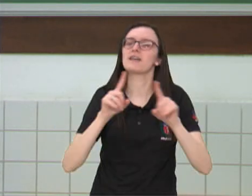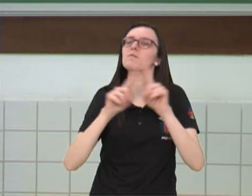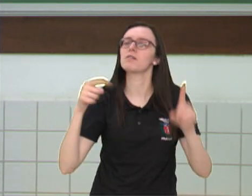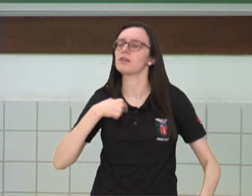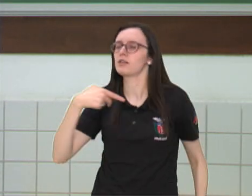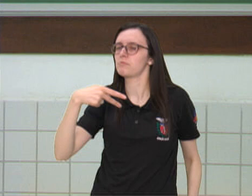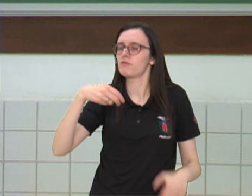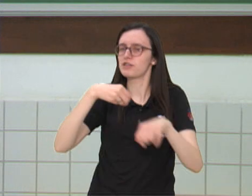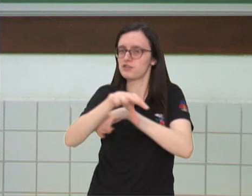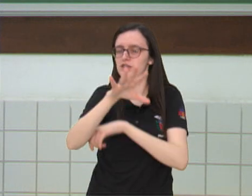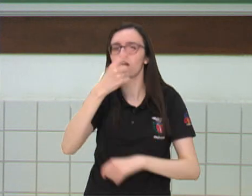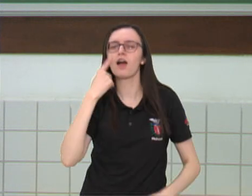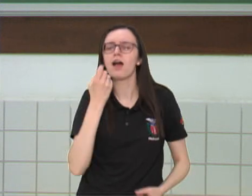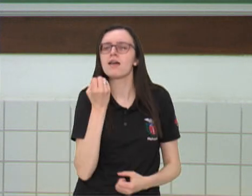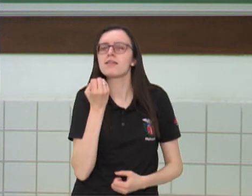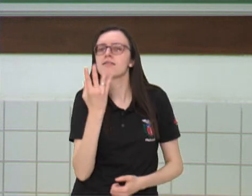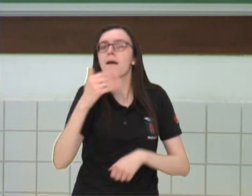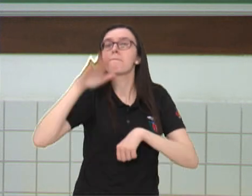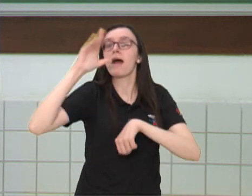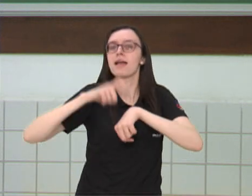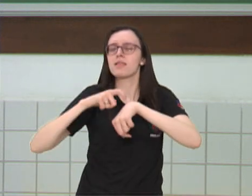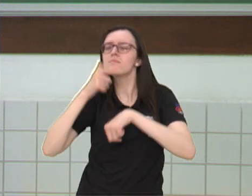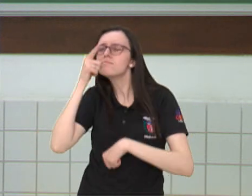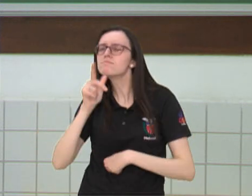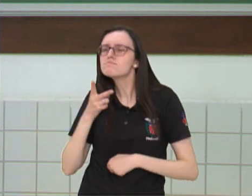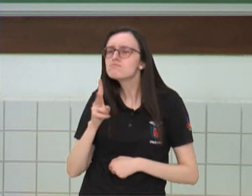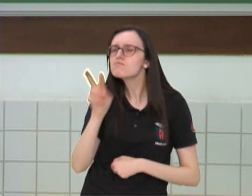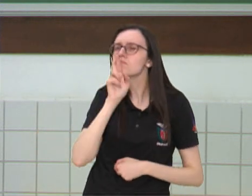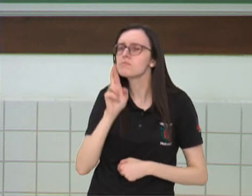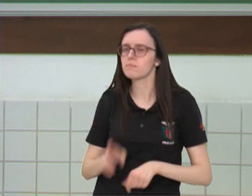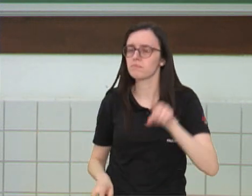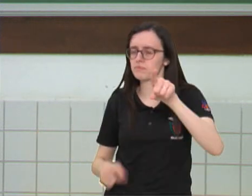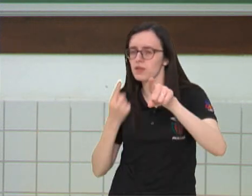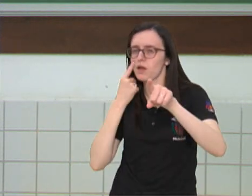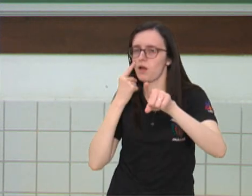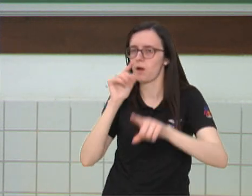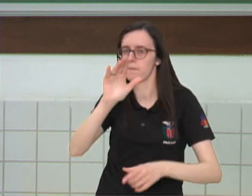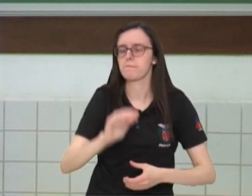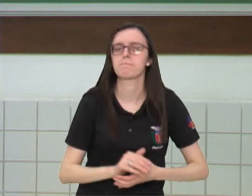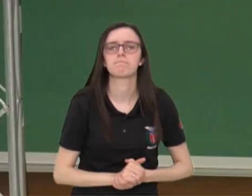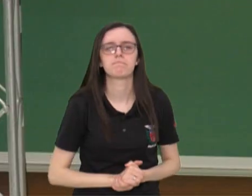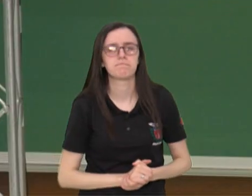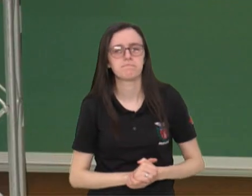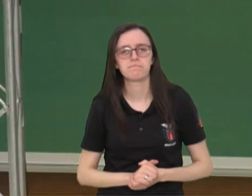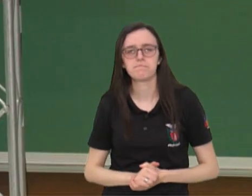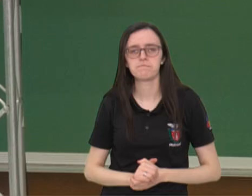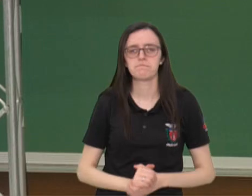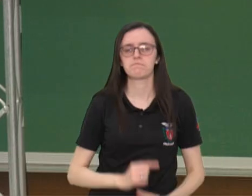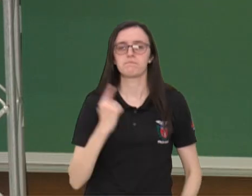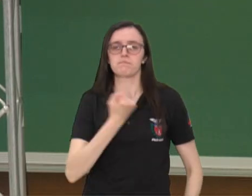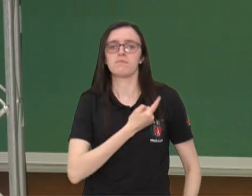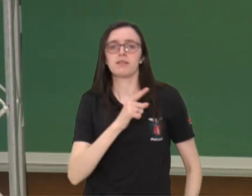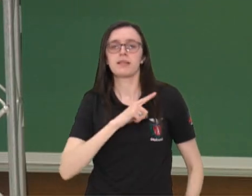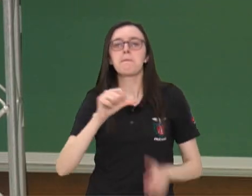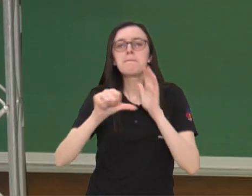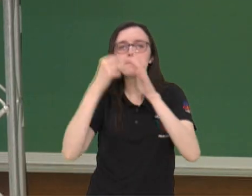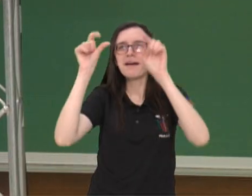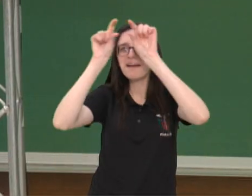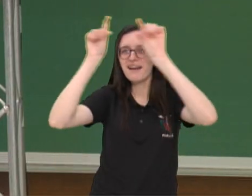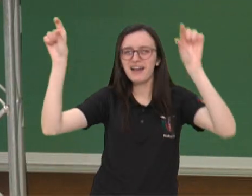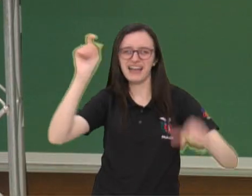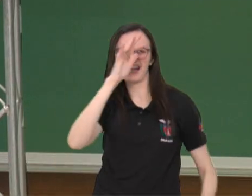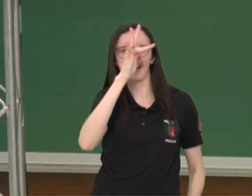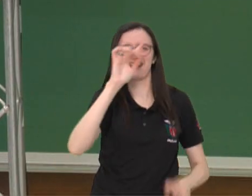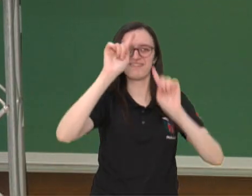vai te dar dica, eu vou te dar mais uns minutinhos para você continuar resolvendo. Olha só aqui na tela. A gente tem a primeira função,